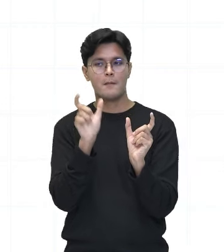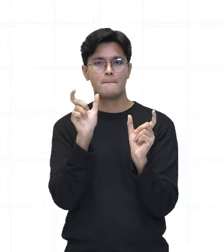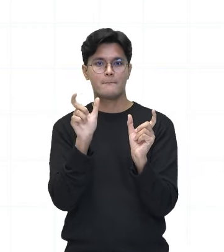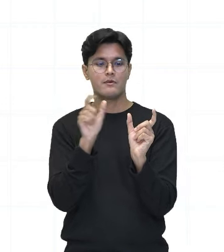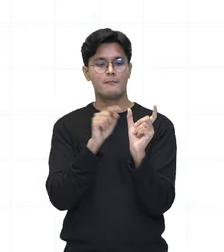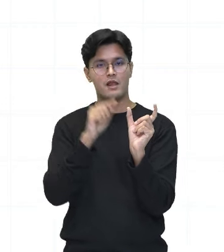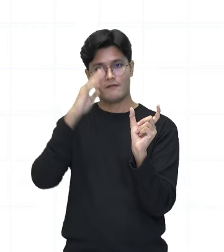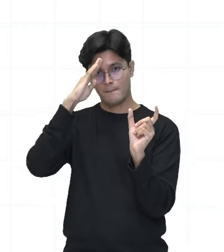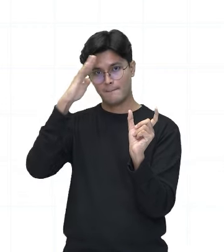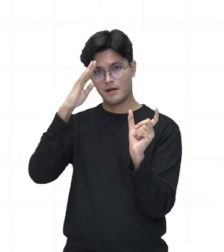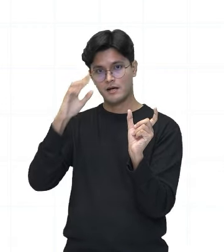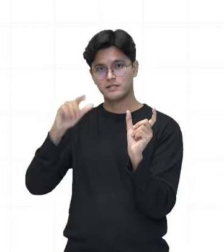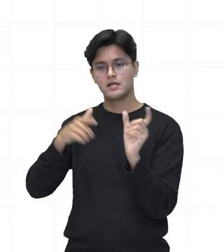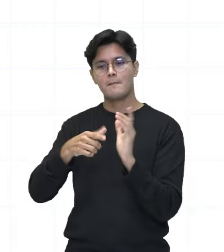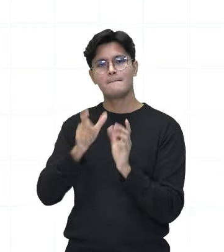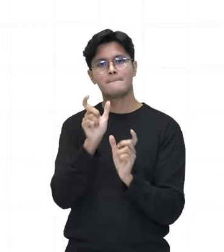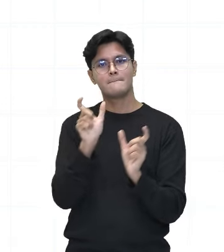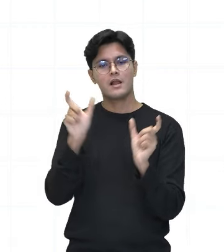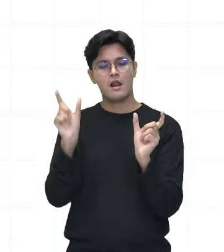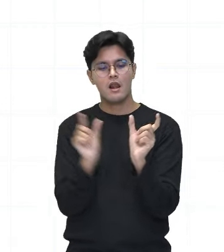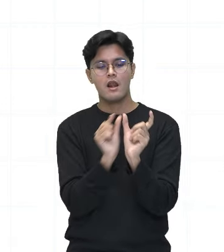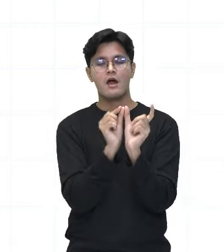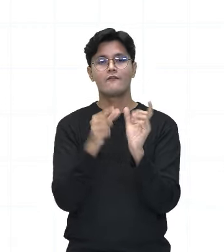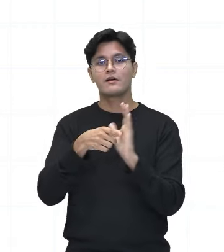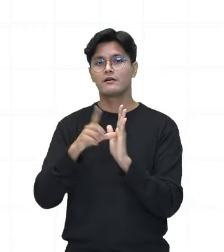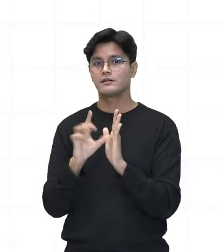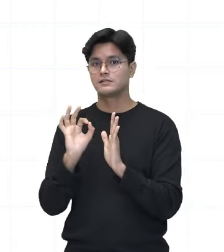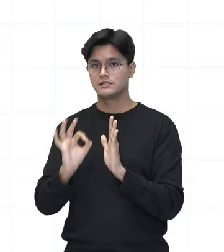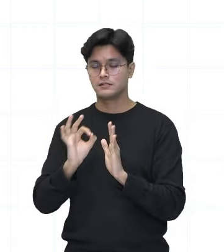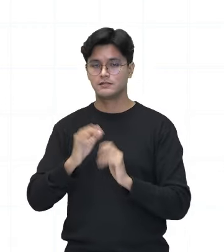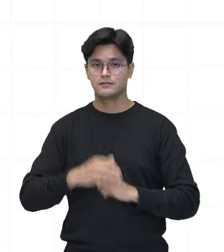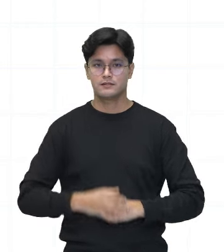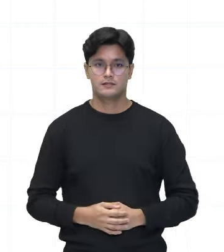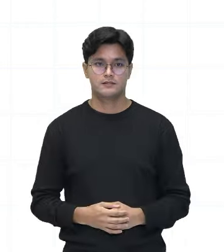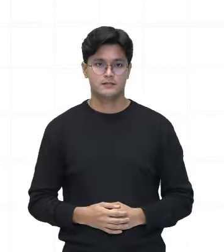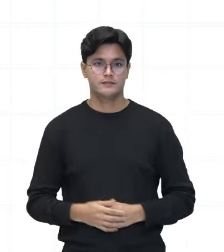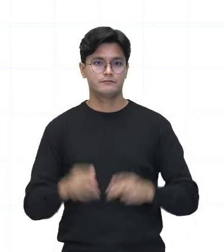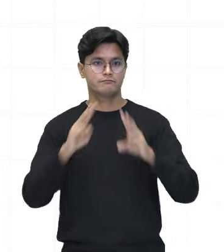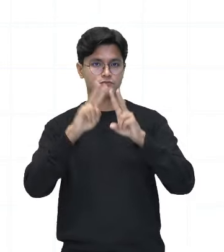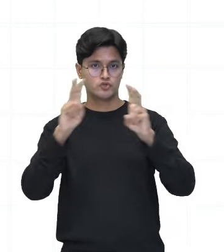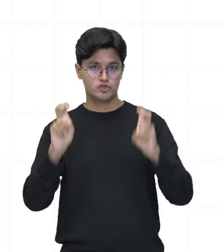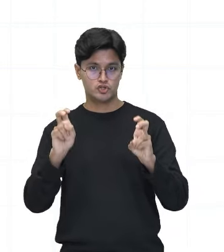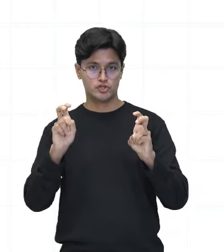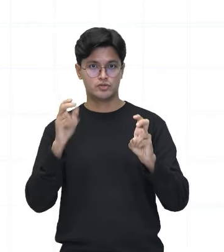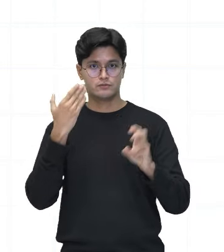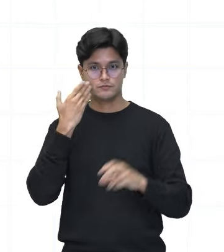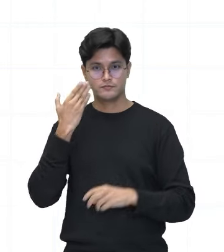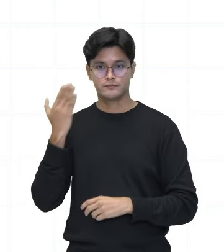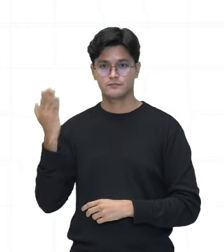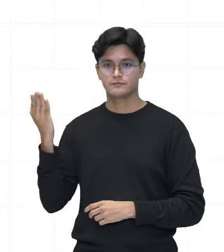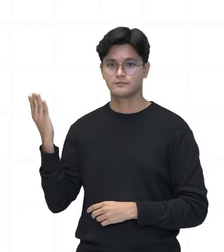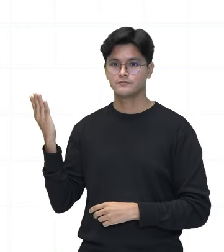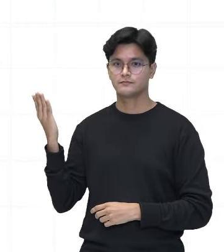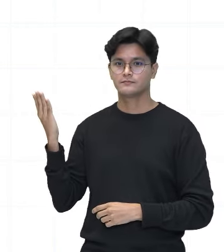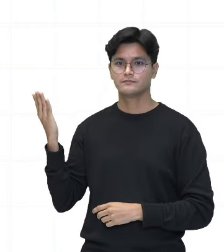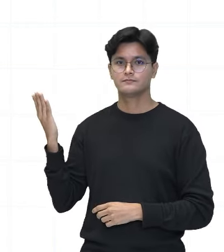raiz, do root. Vamos acompanhar comigo esse texto, vamos lá. O título do texto, olha